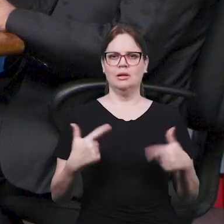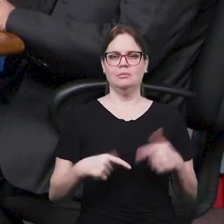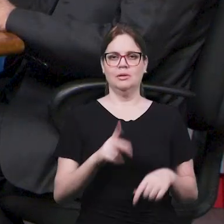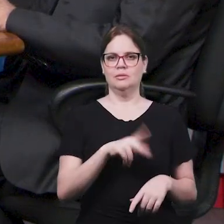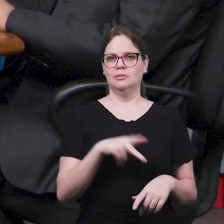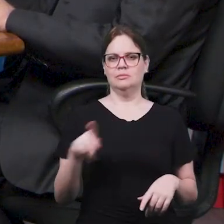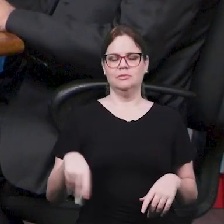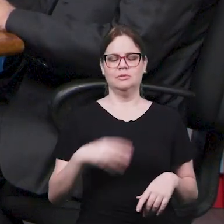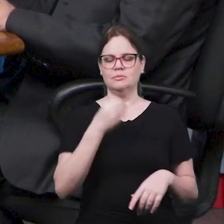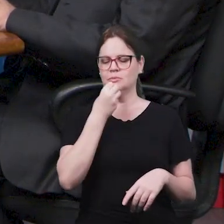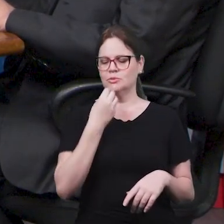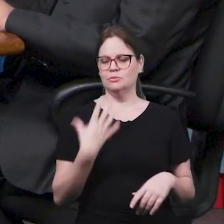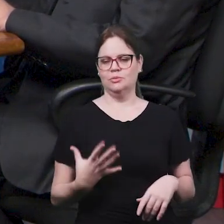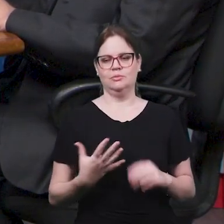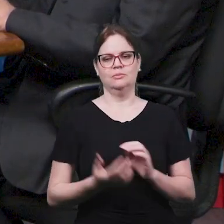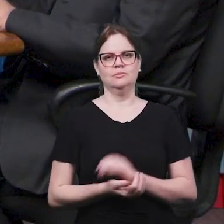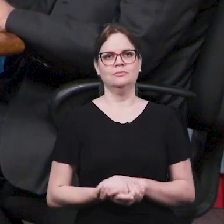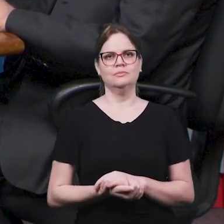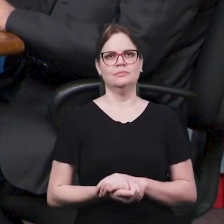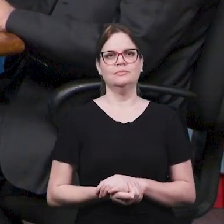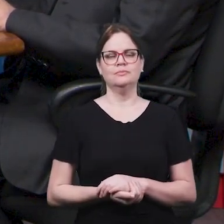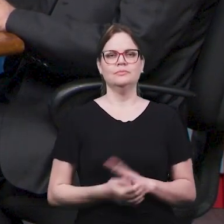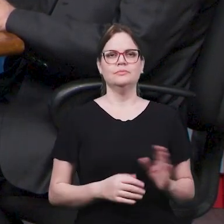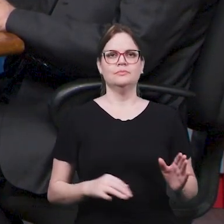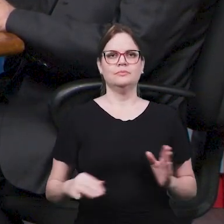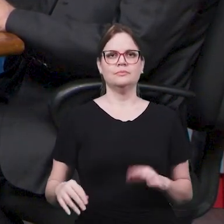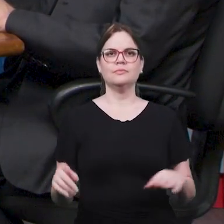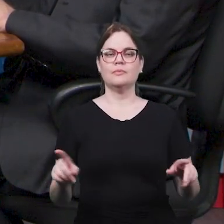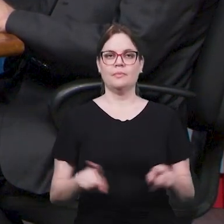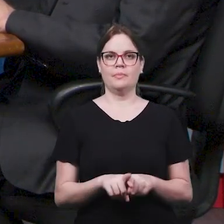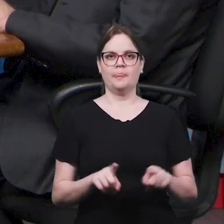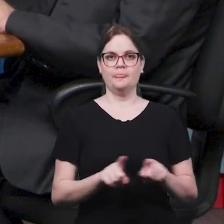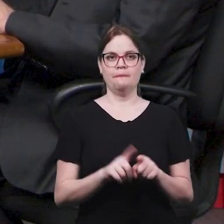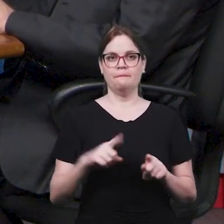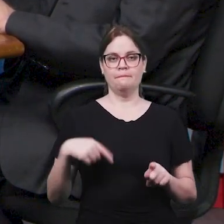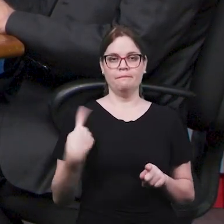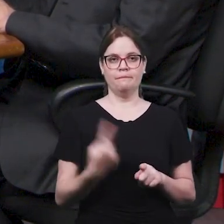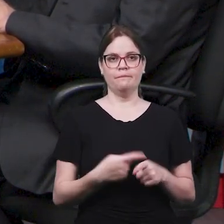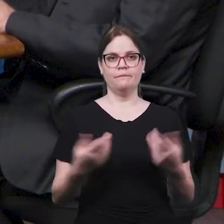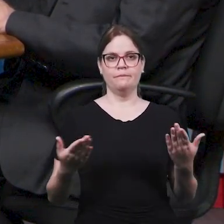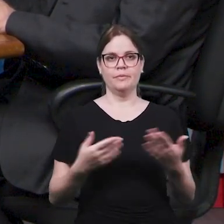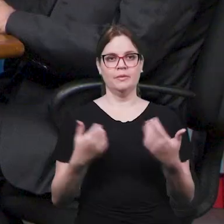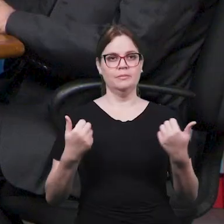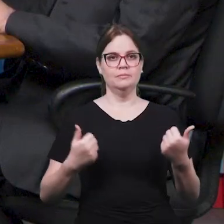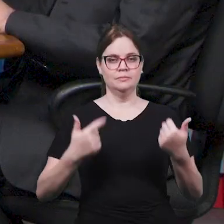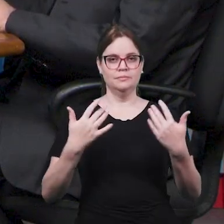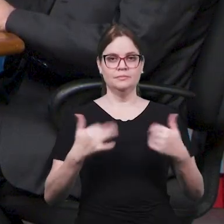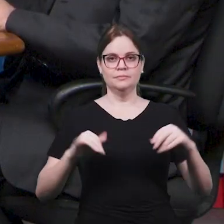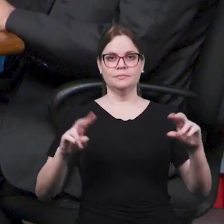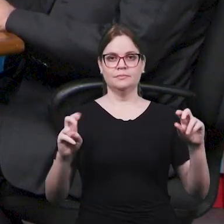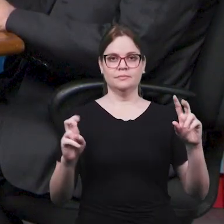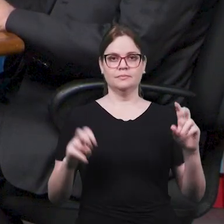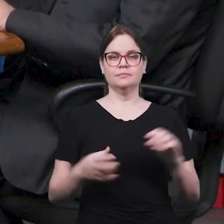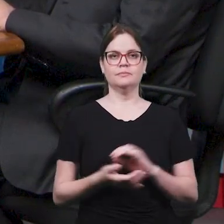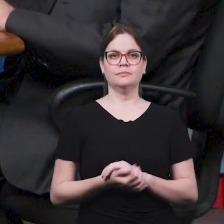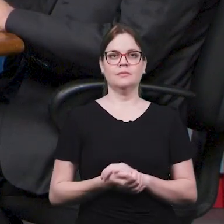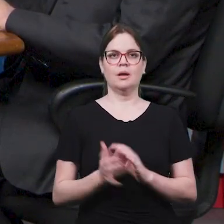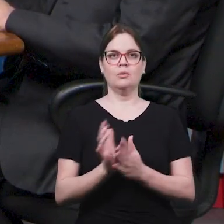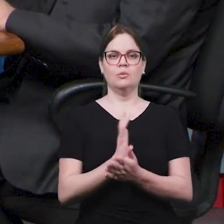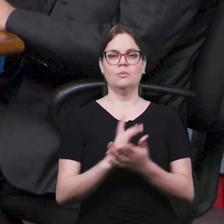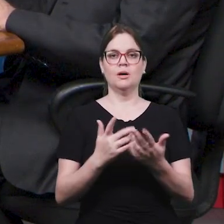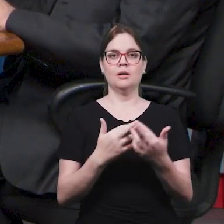Muito bom esse trabalho. Muito bom, né? Nós estamos ainda abordando aqui no nosso assunto alguma